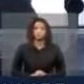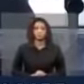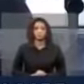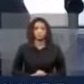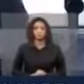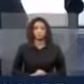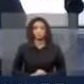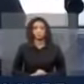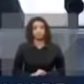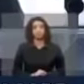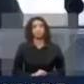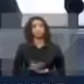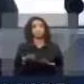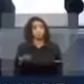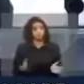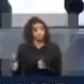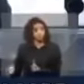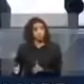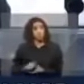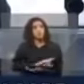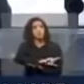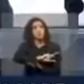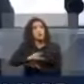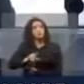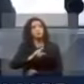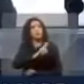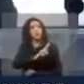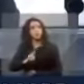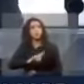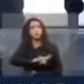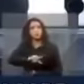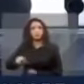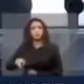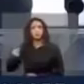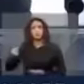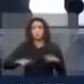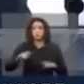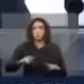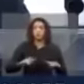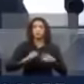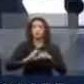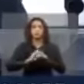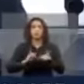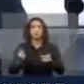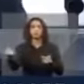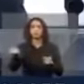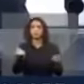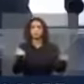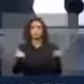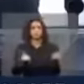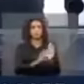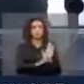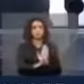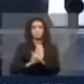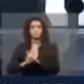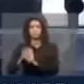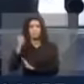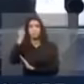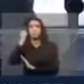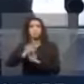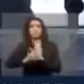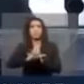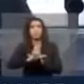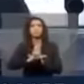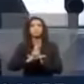o pluralismo religioso e o debate democrático representativo para a promulgação de leis encontra